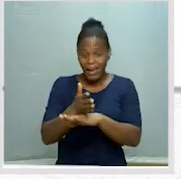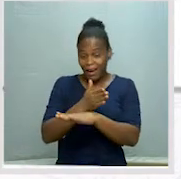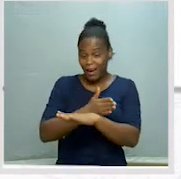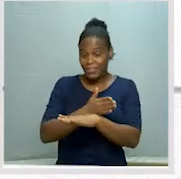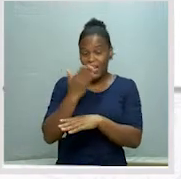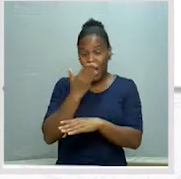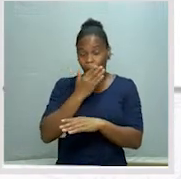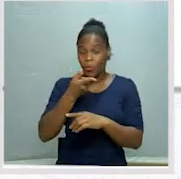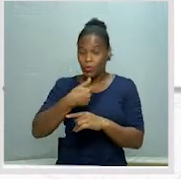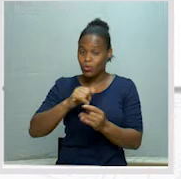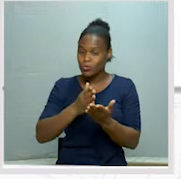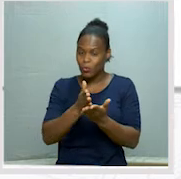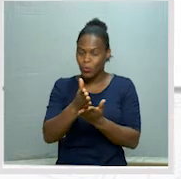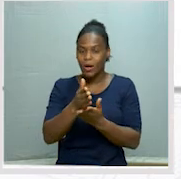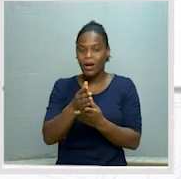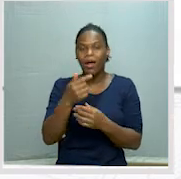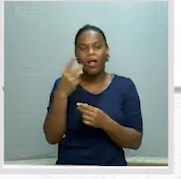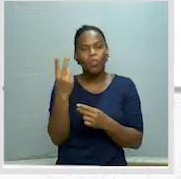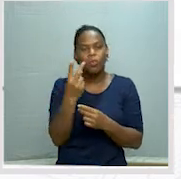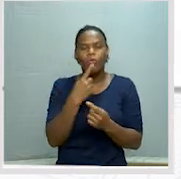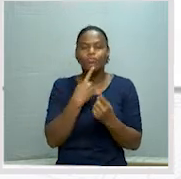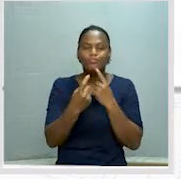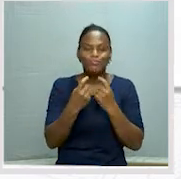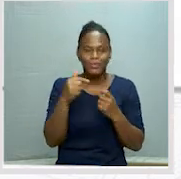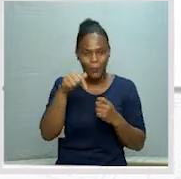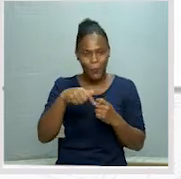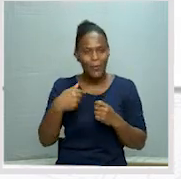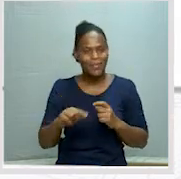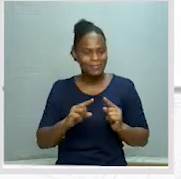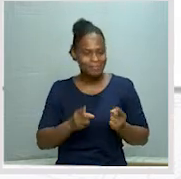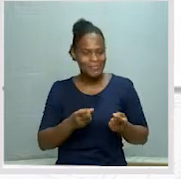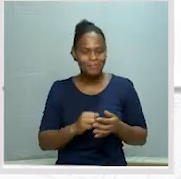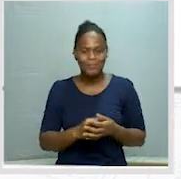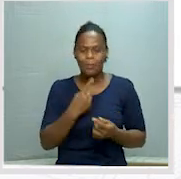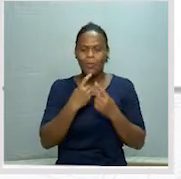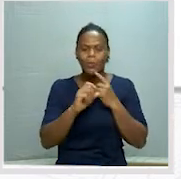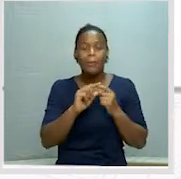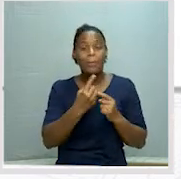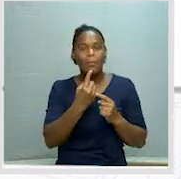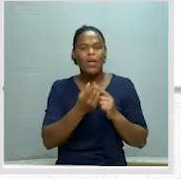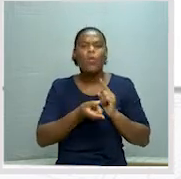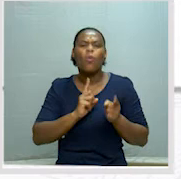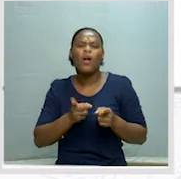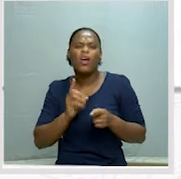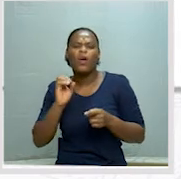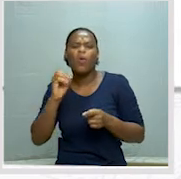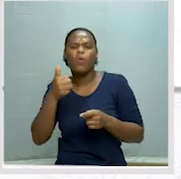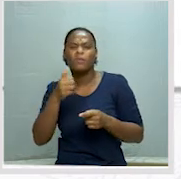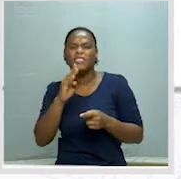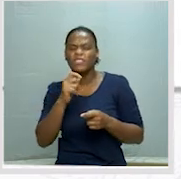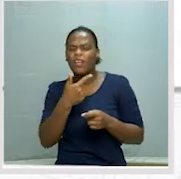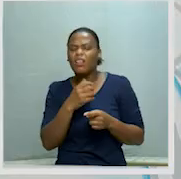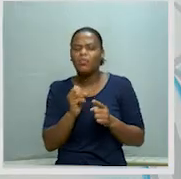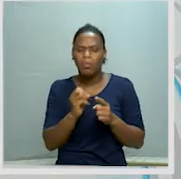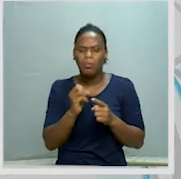avançarmos na aula, tenho aqui duas questões de partida. Primeira, o que torna um objeto uma obra de